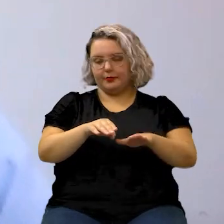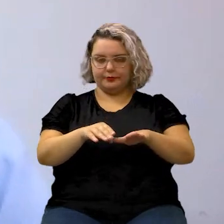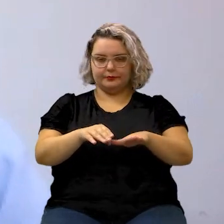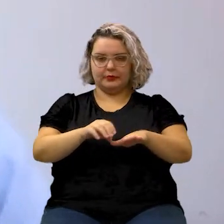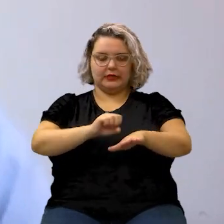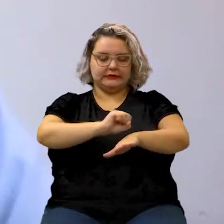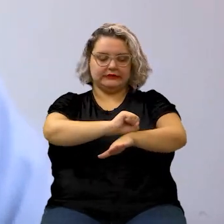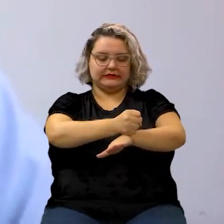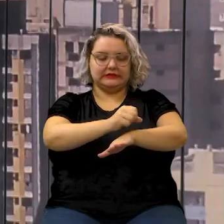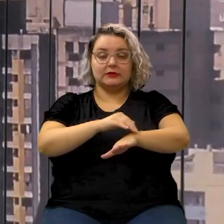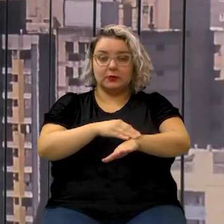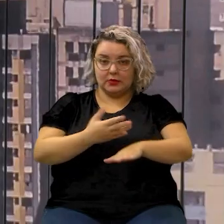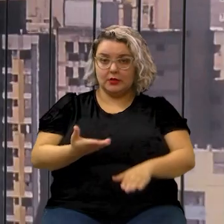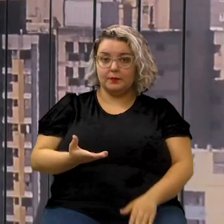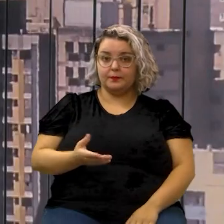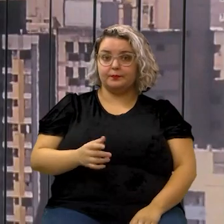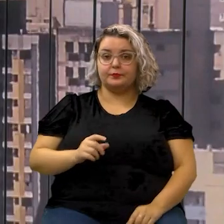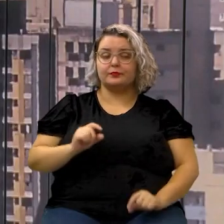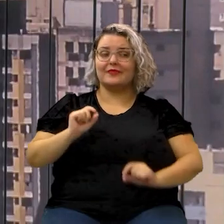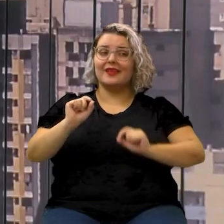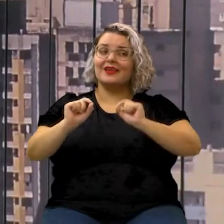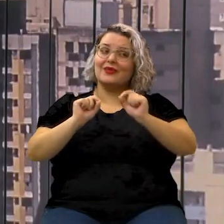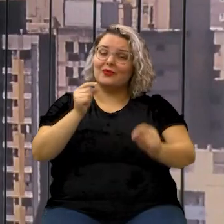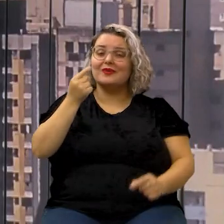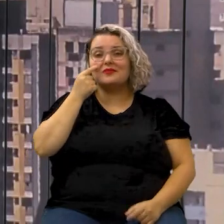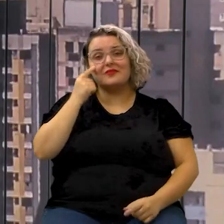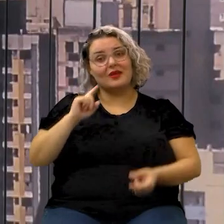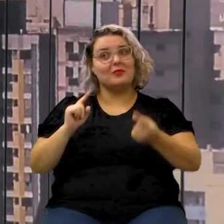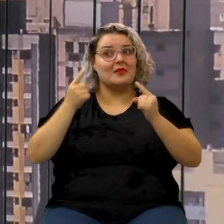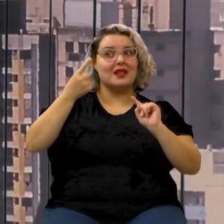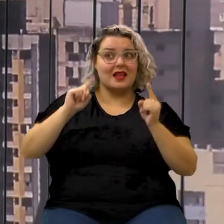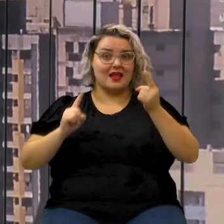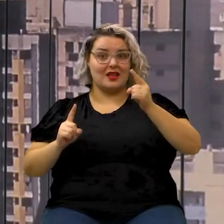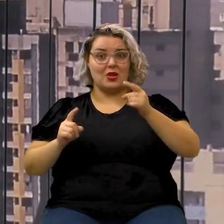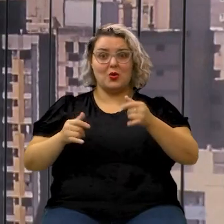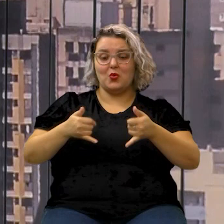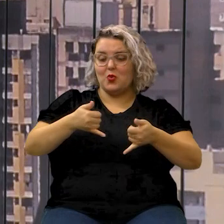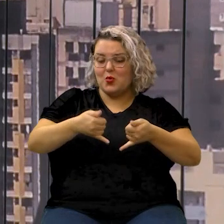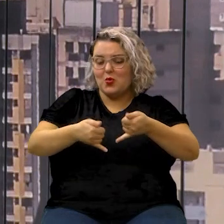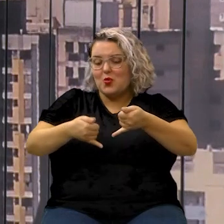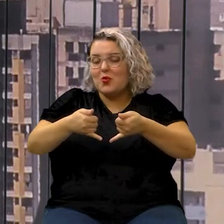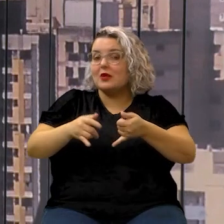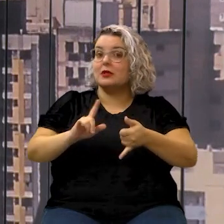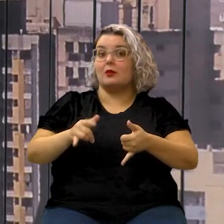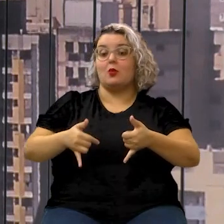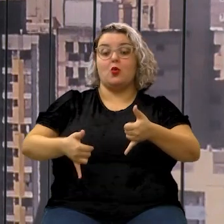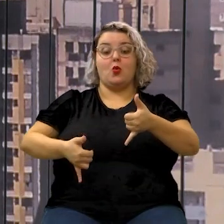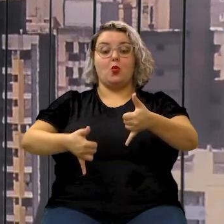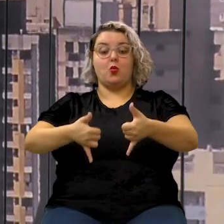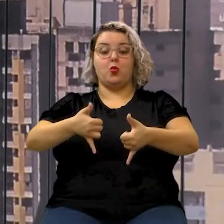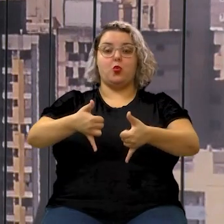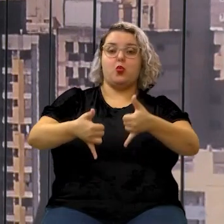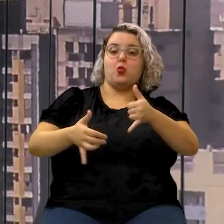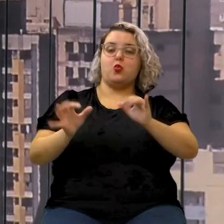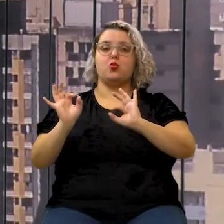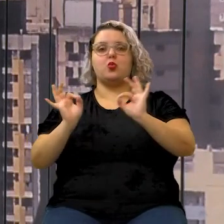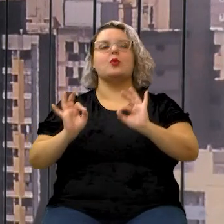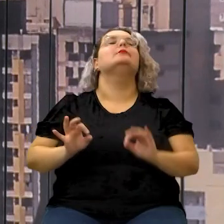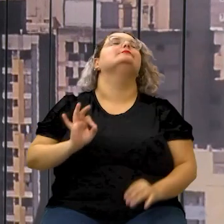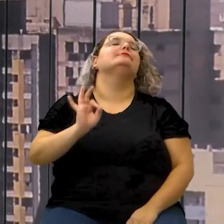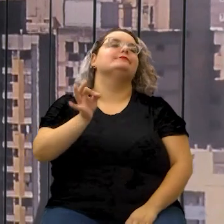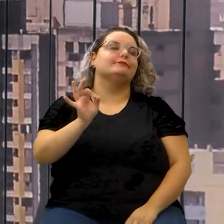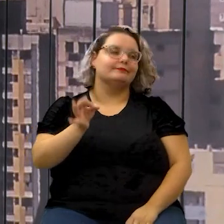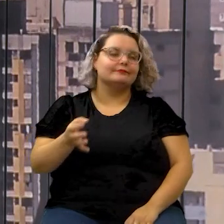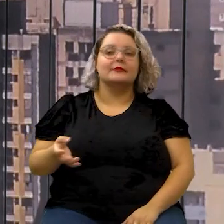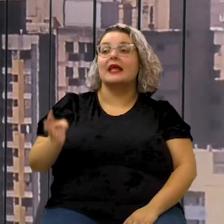E o que a gente vê no carnaval é que não é um saltinho qualquer que a mulherada coloca, né? Todo mundo quer ir muito Exato. elegante,